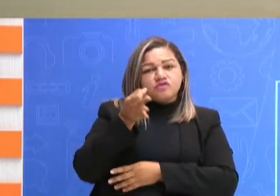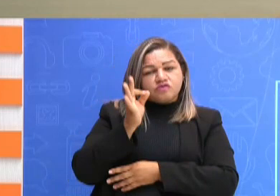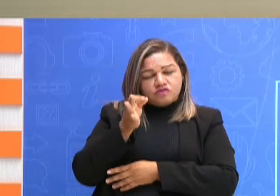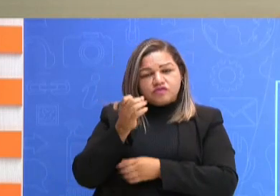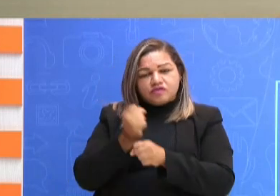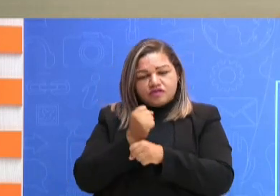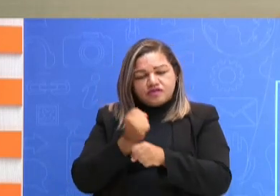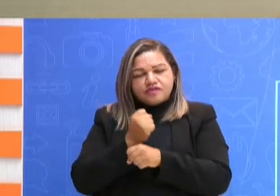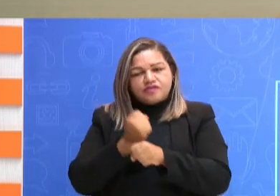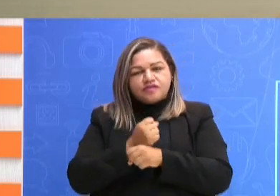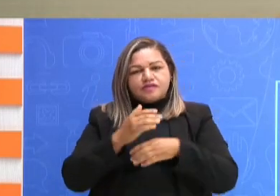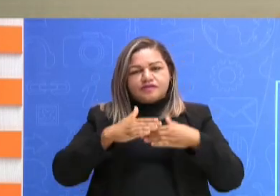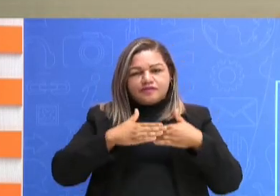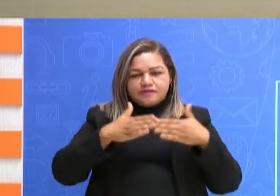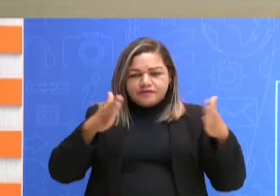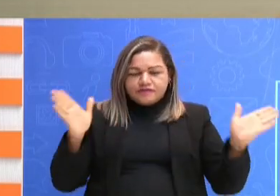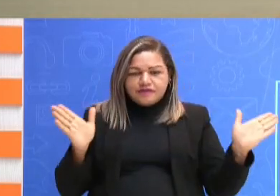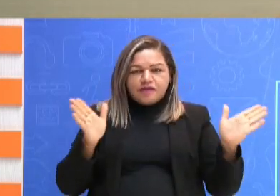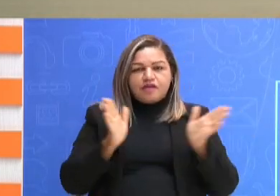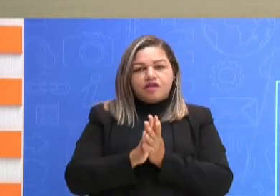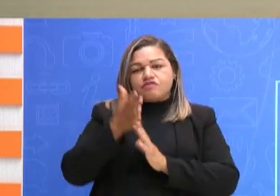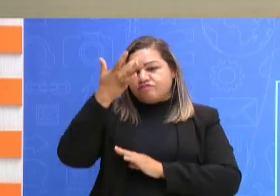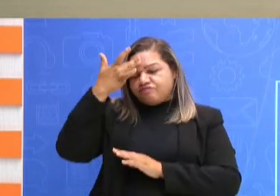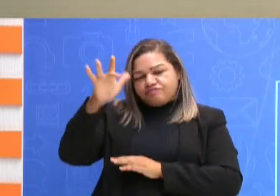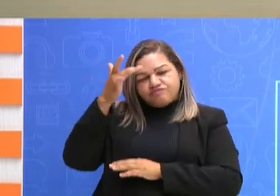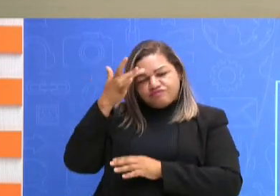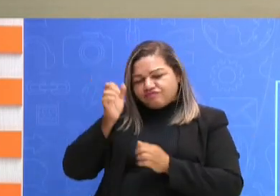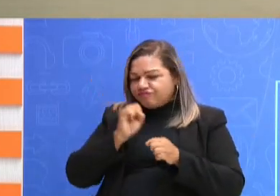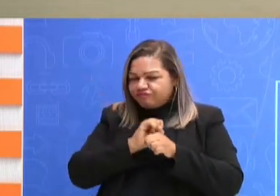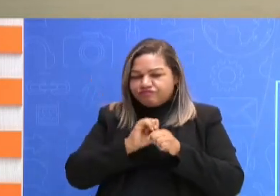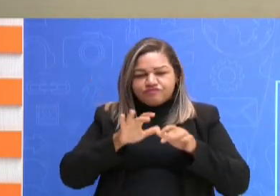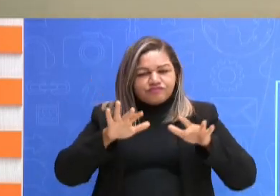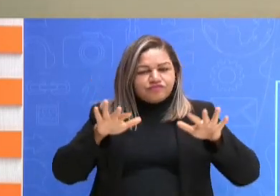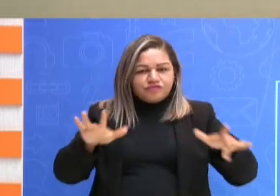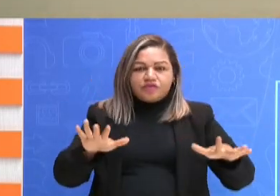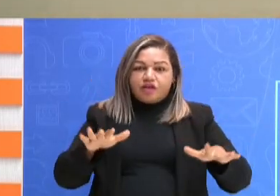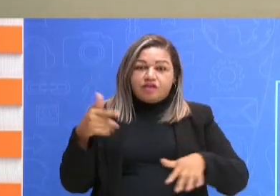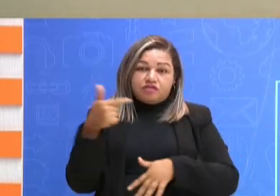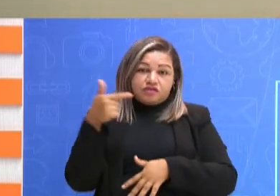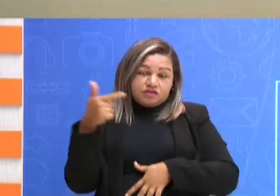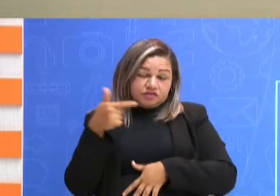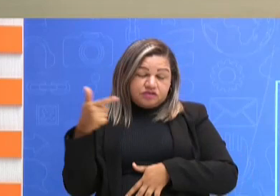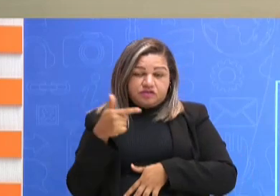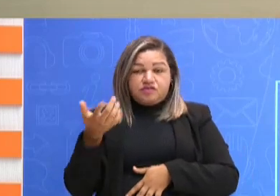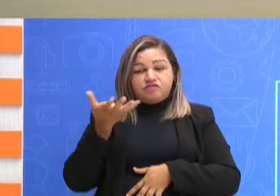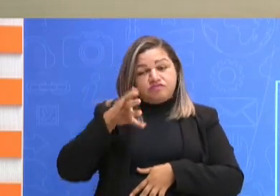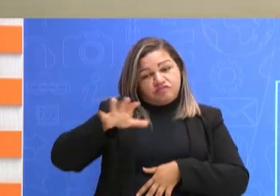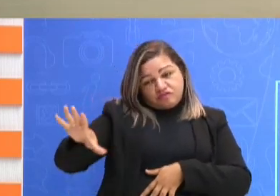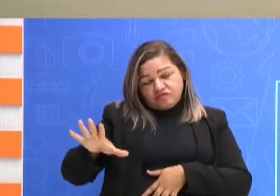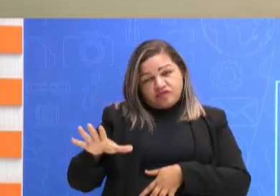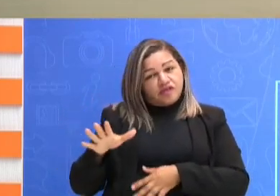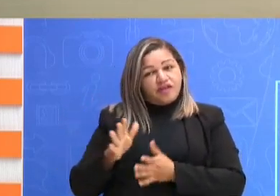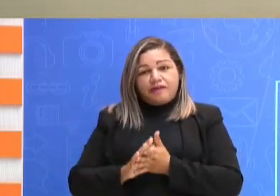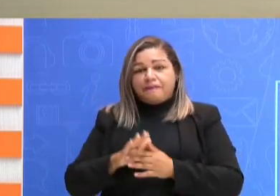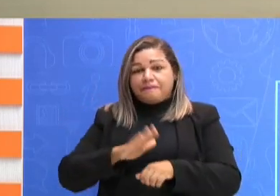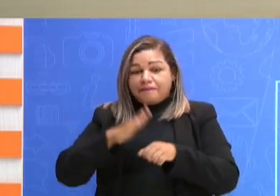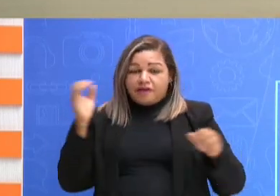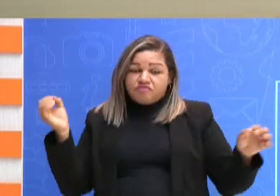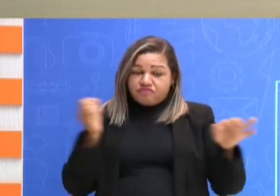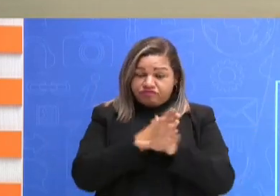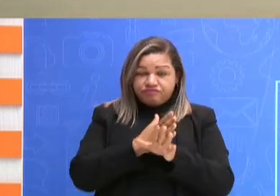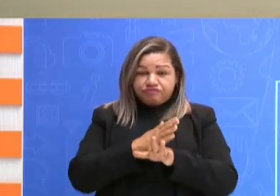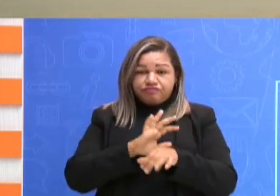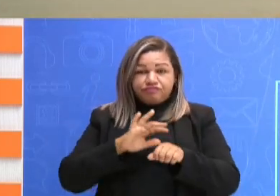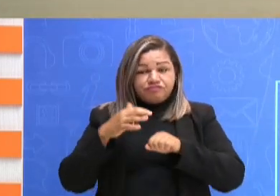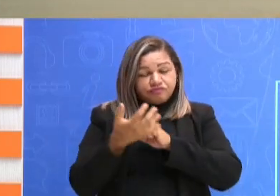ano eu entrego. Como nós estamos em pandemia, a gente não sabe ainda. Nós estamos na segunda onda. A gente não quer que tenha mais onda alguma, a gente quer que encerre